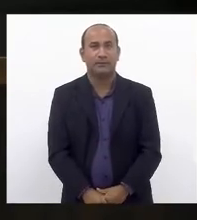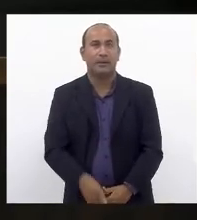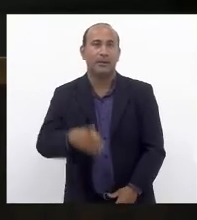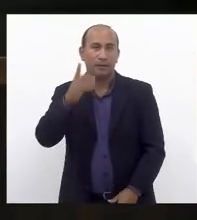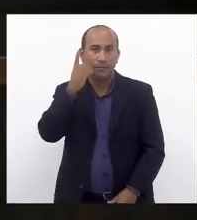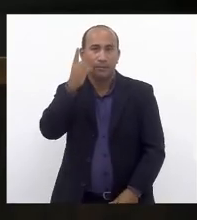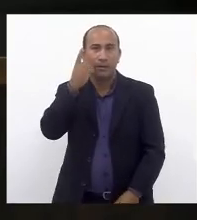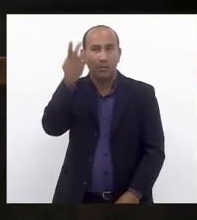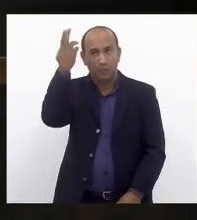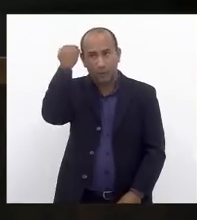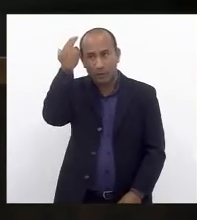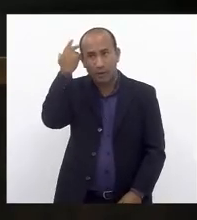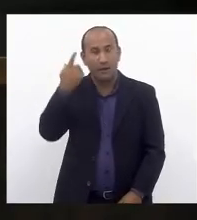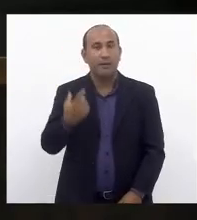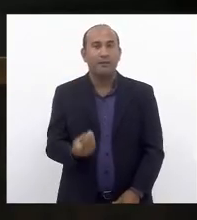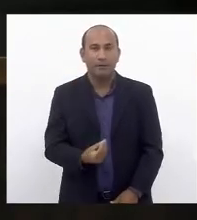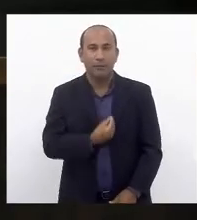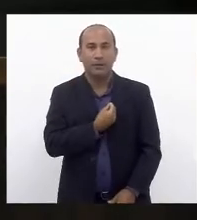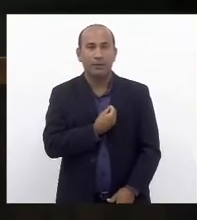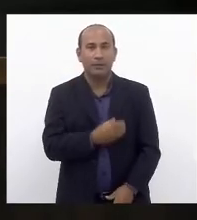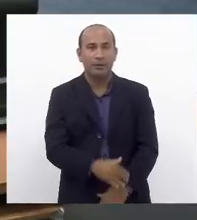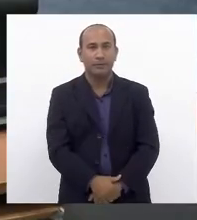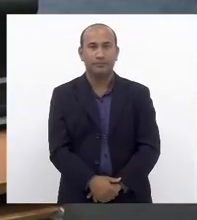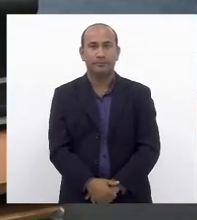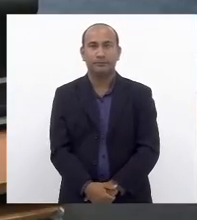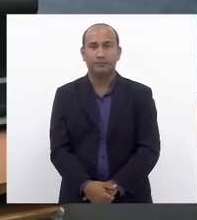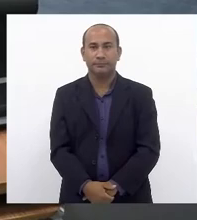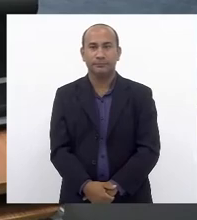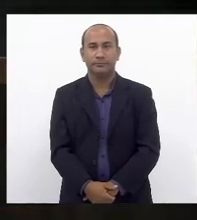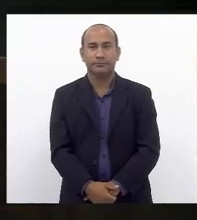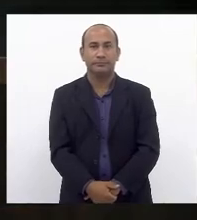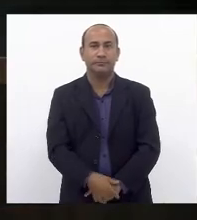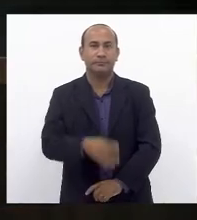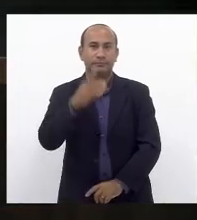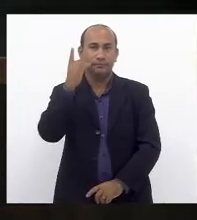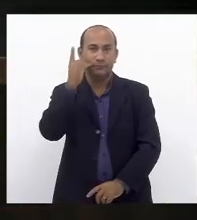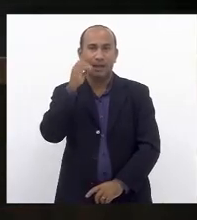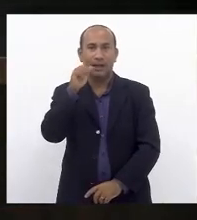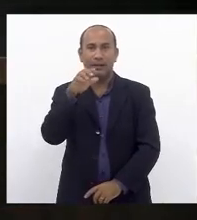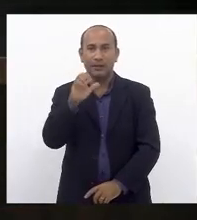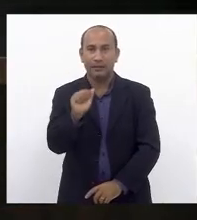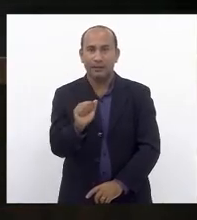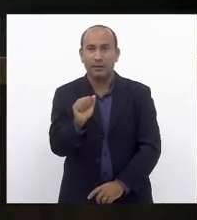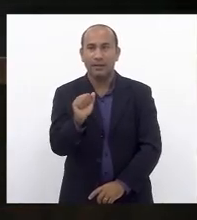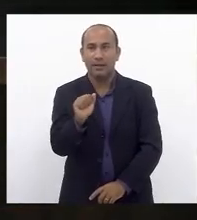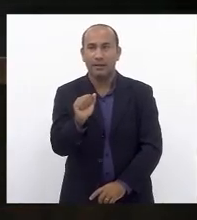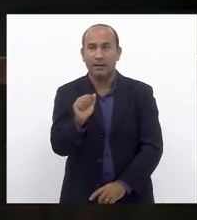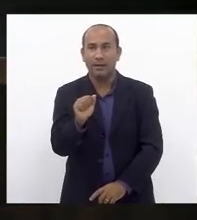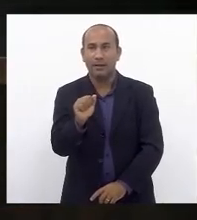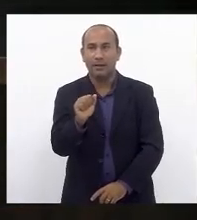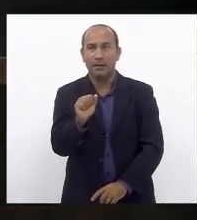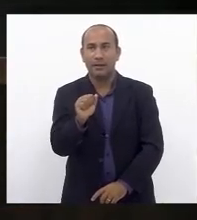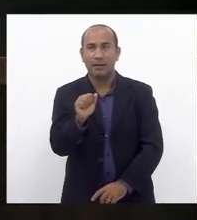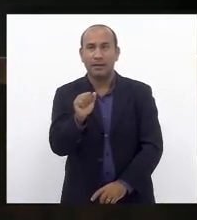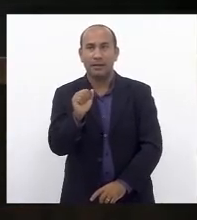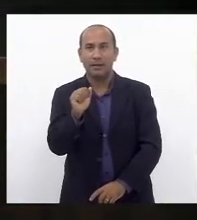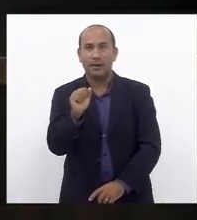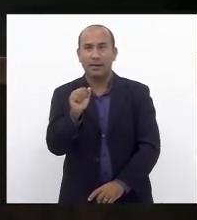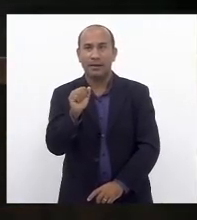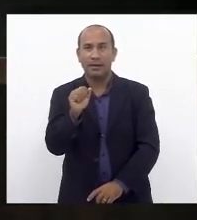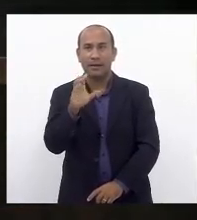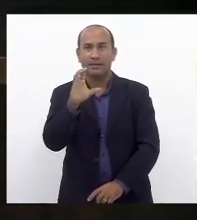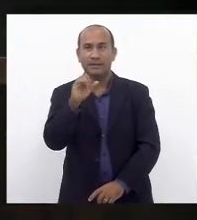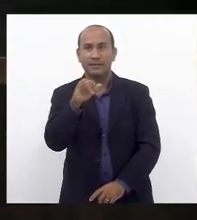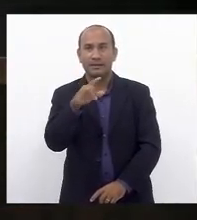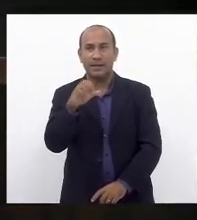deputado Eliomar Coelho, não se fazendo presente. Próxima oradora, deputada Alana Passa, não se fazendo presente. Próxima oradora, deputada